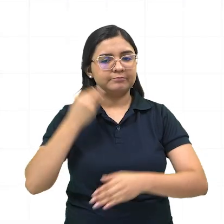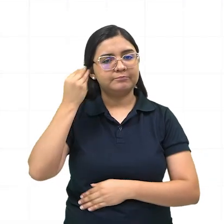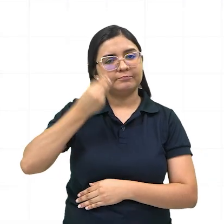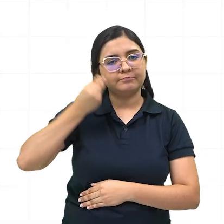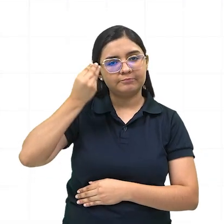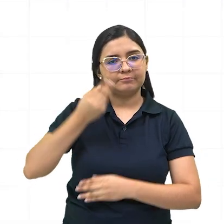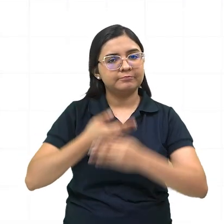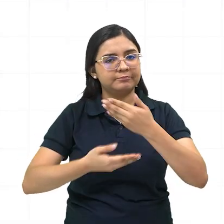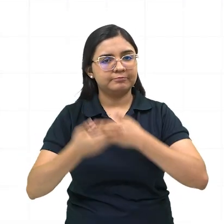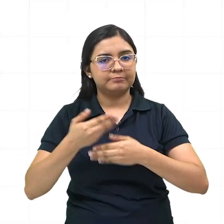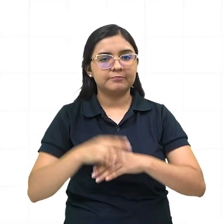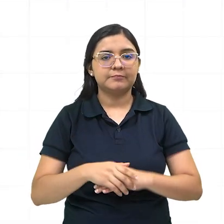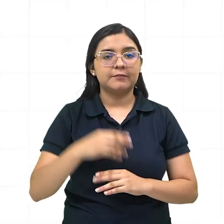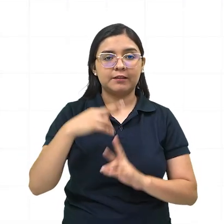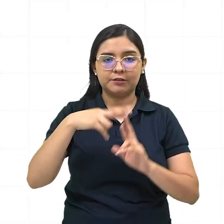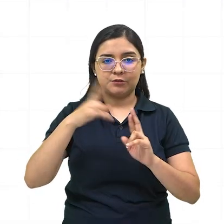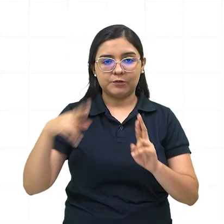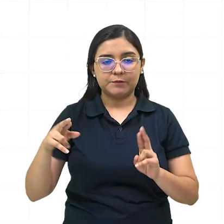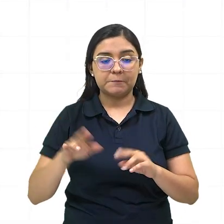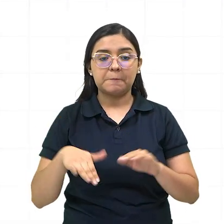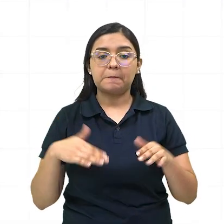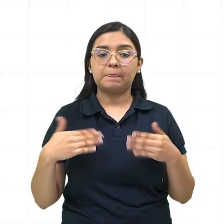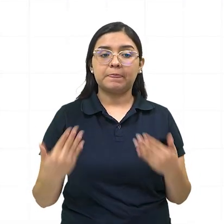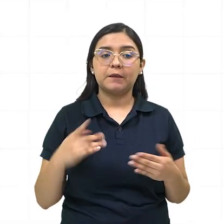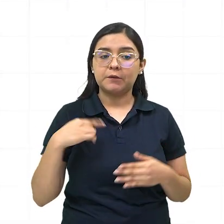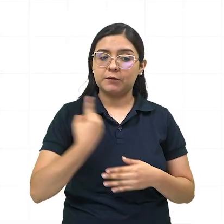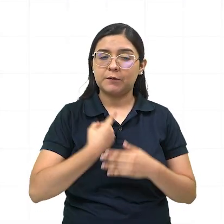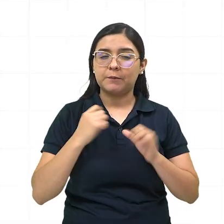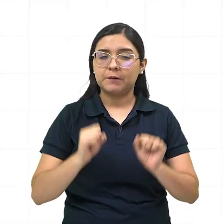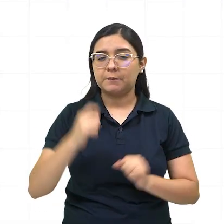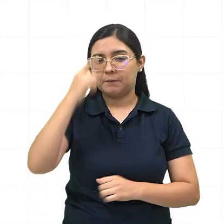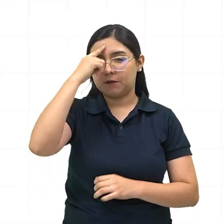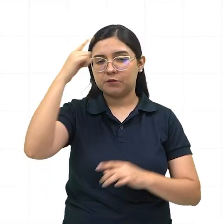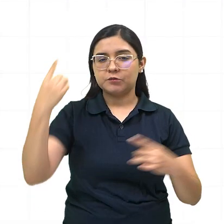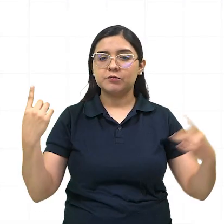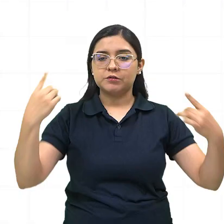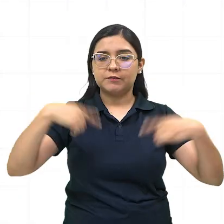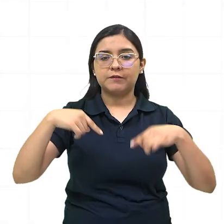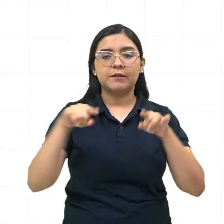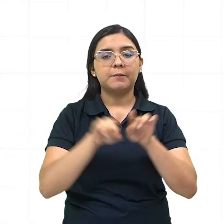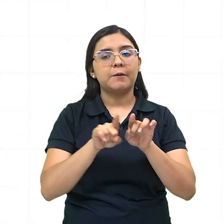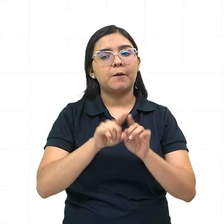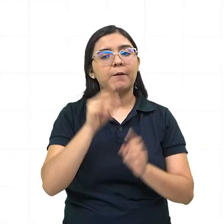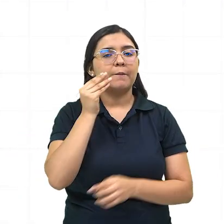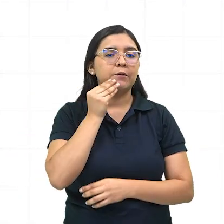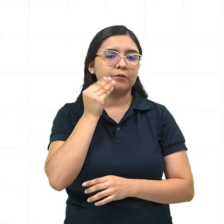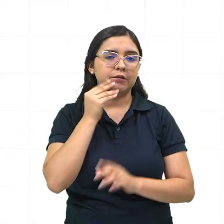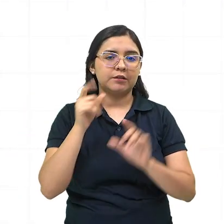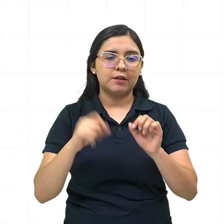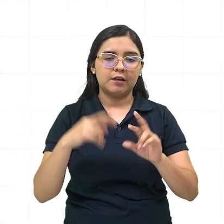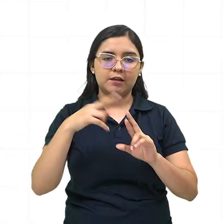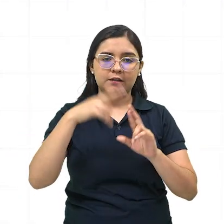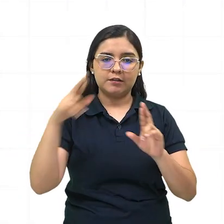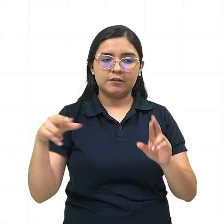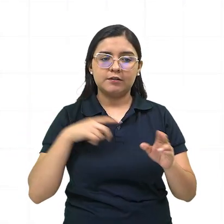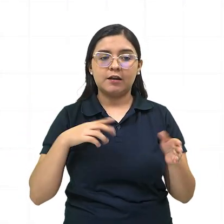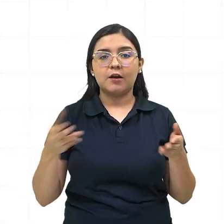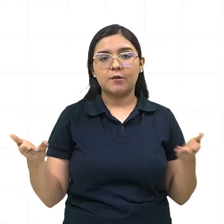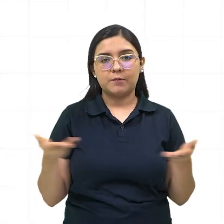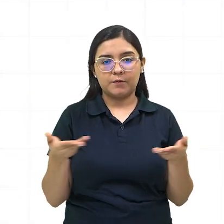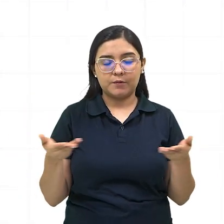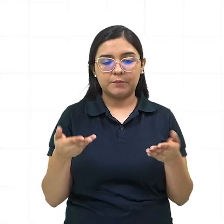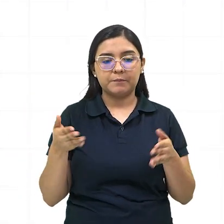vivências religiosas. E aqui nós podemos pensar nos desafios e oportunidades da religião na era digital,